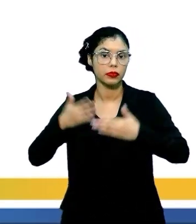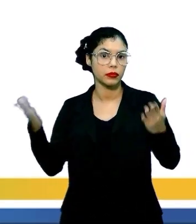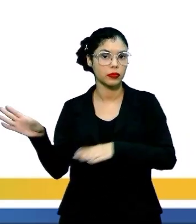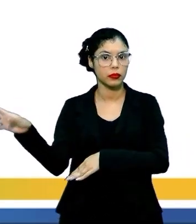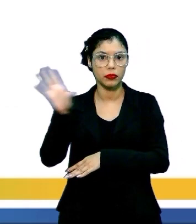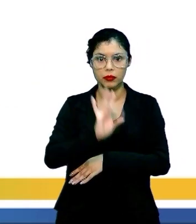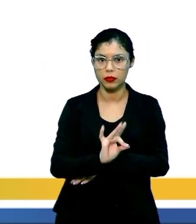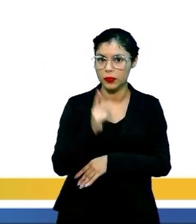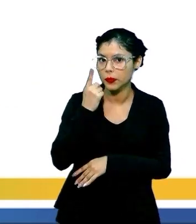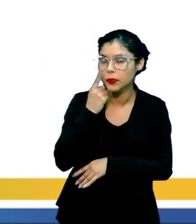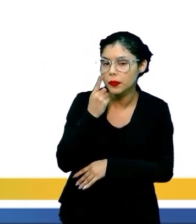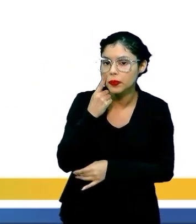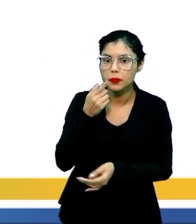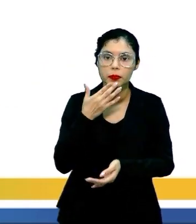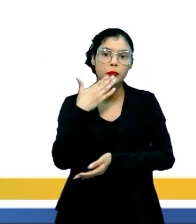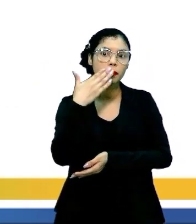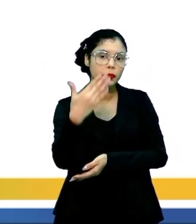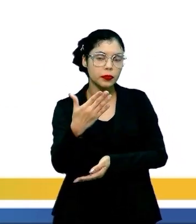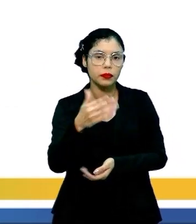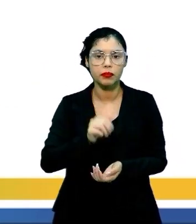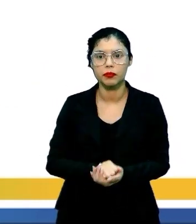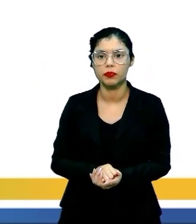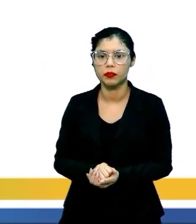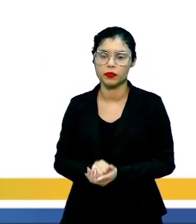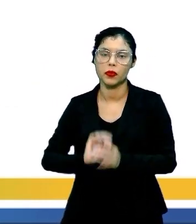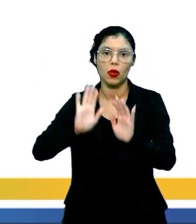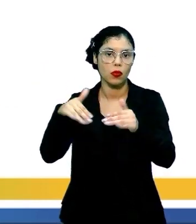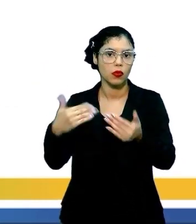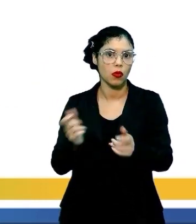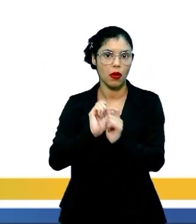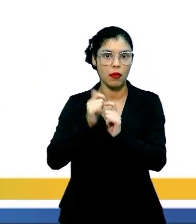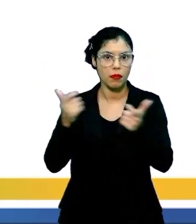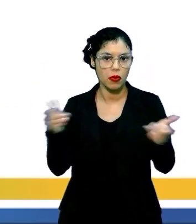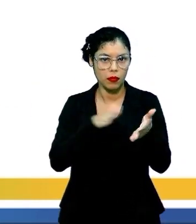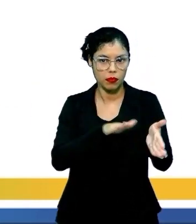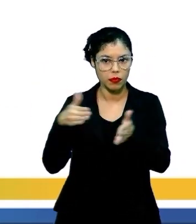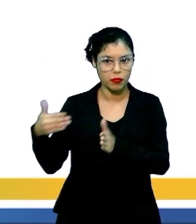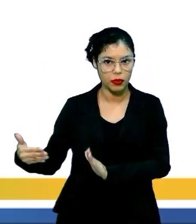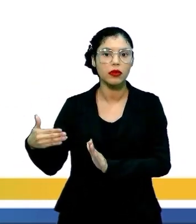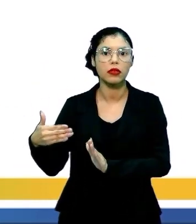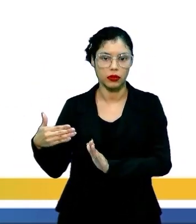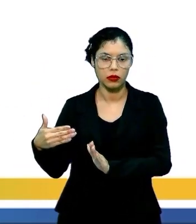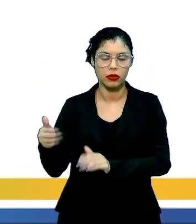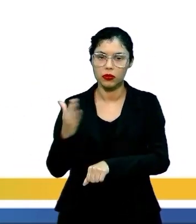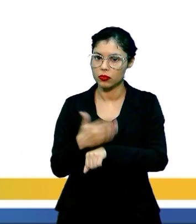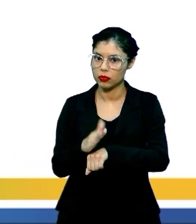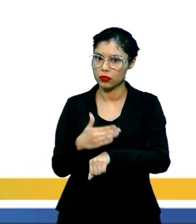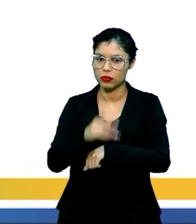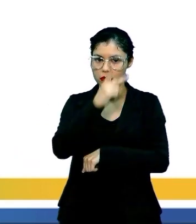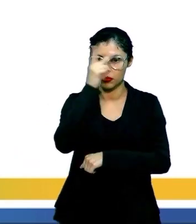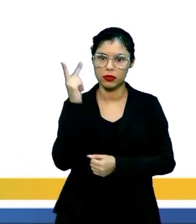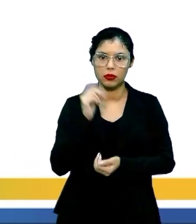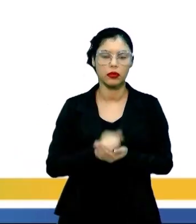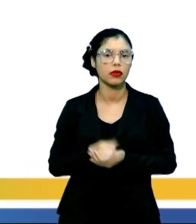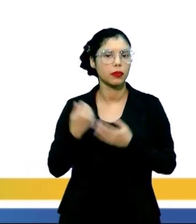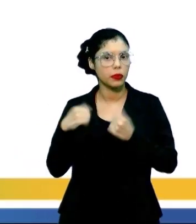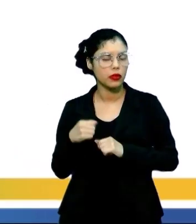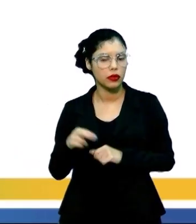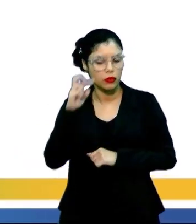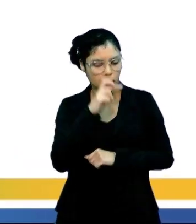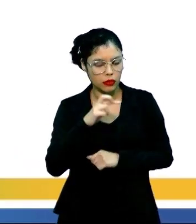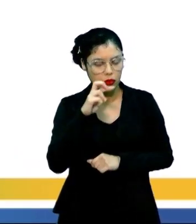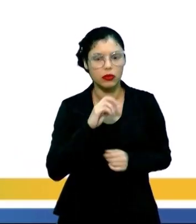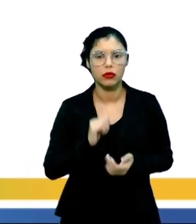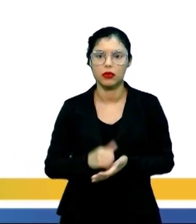Levando-se em consideração que a questão está pedindo qual foi a maior parte do treino dessa pessoa, temos que analisar o que